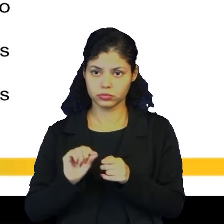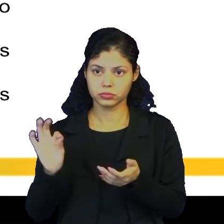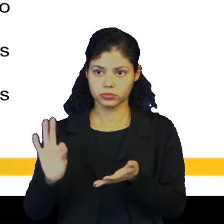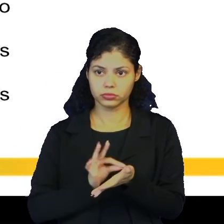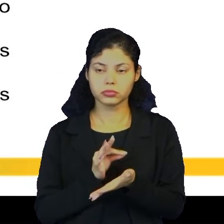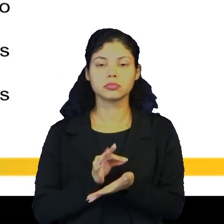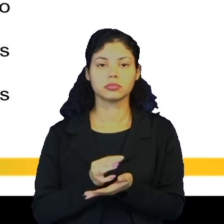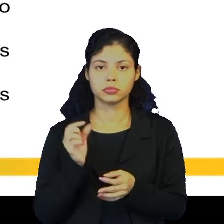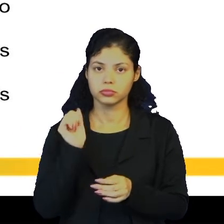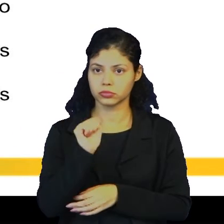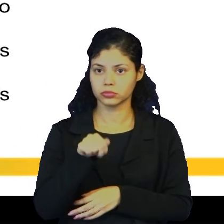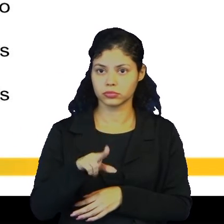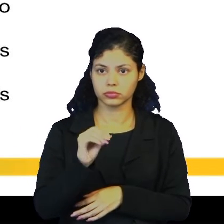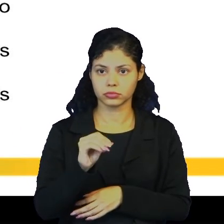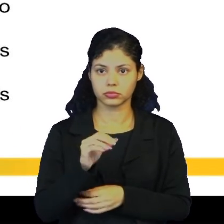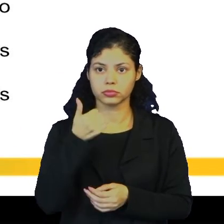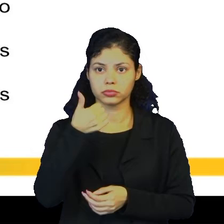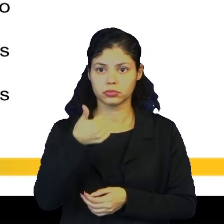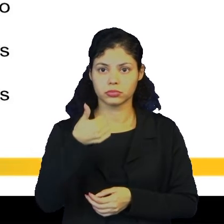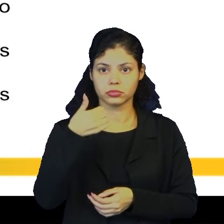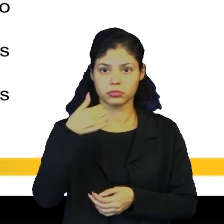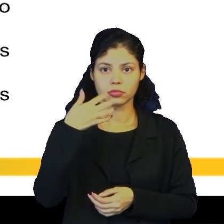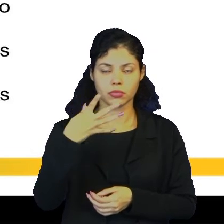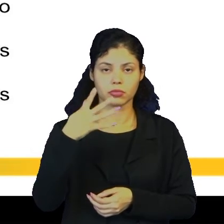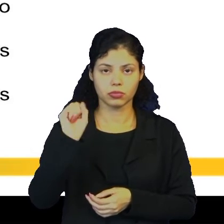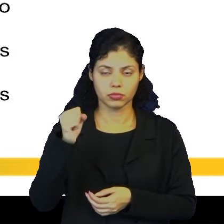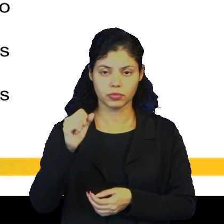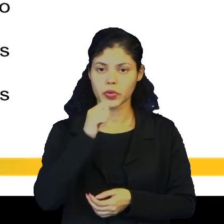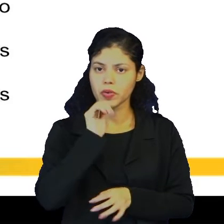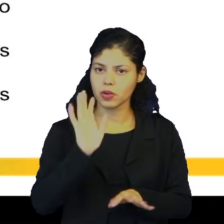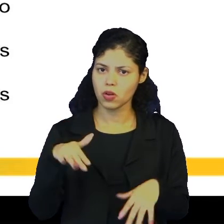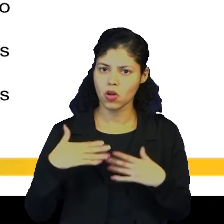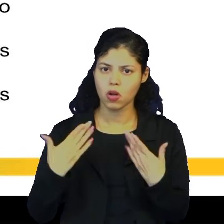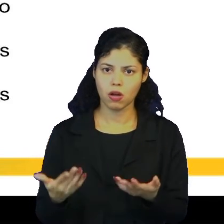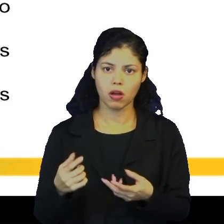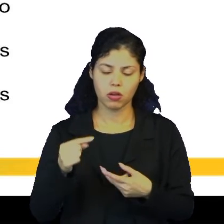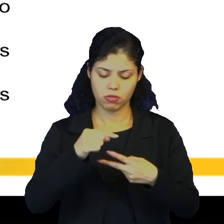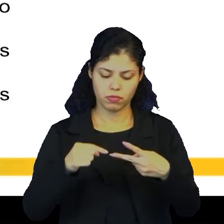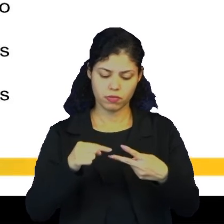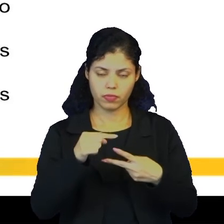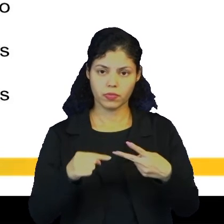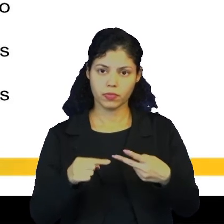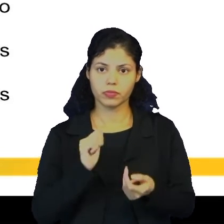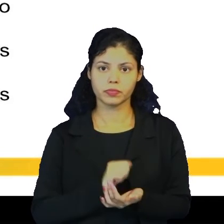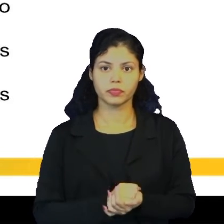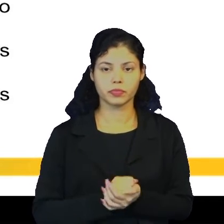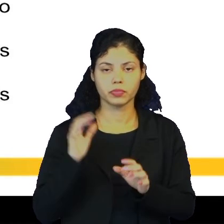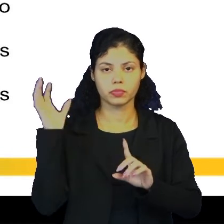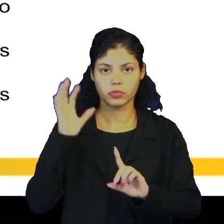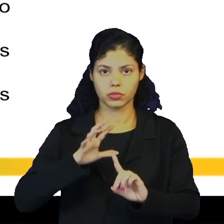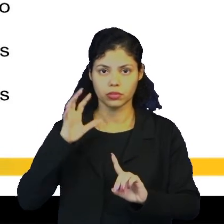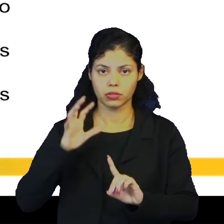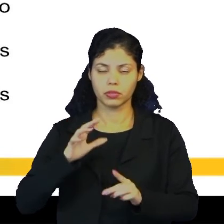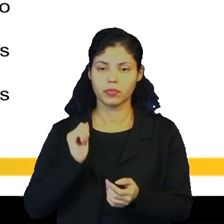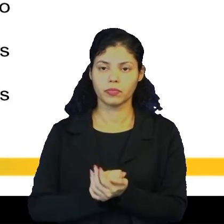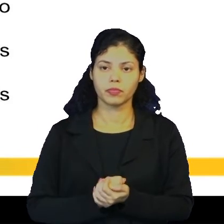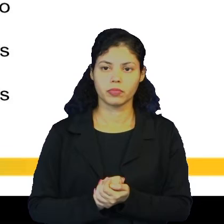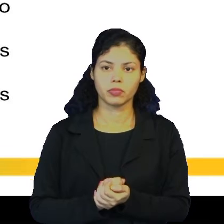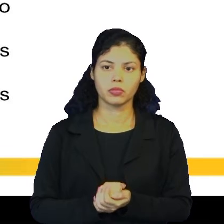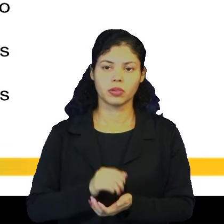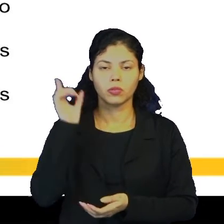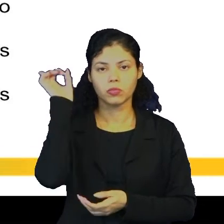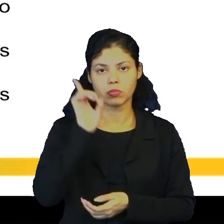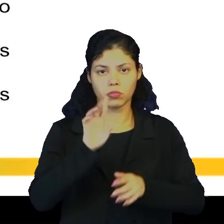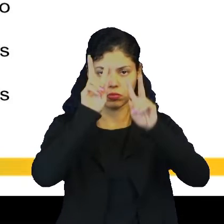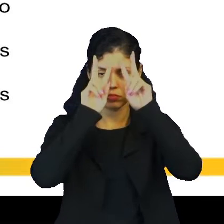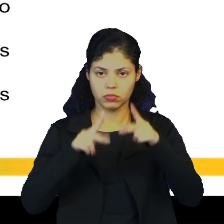das Nações Unidas, criados em 48. Quais foram esses dois acontecimentos históricos que influenciaram a Declaração dos